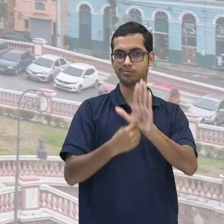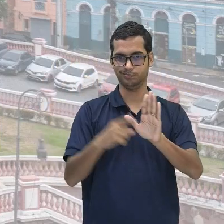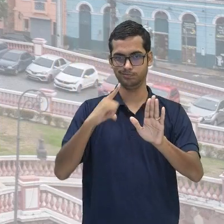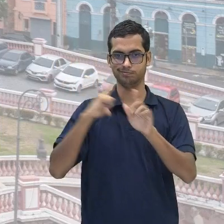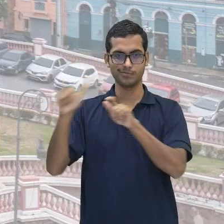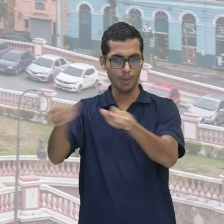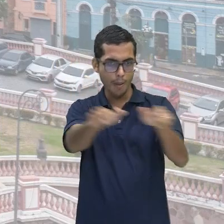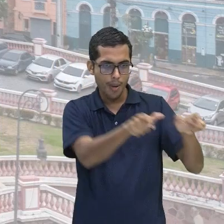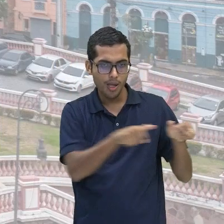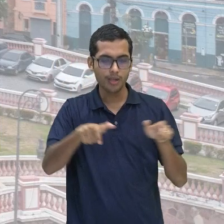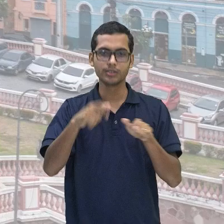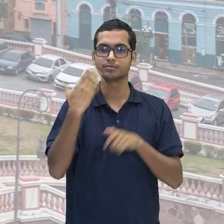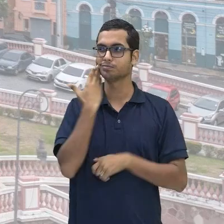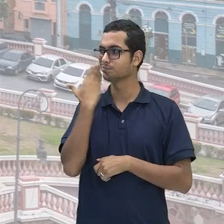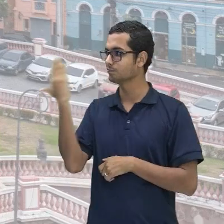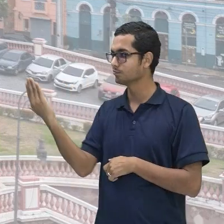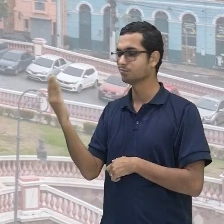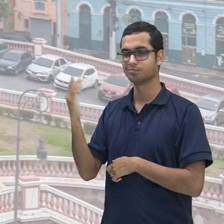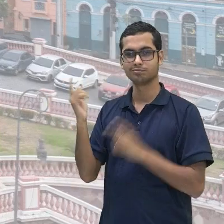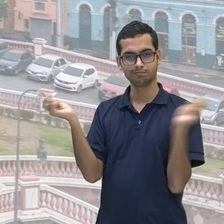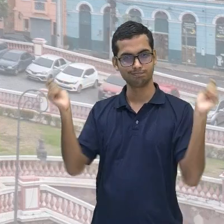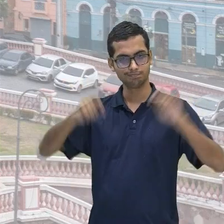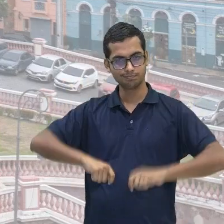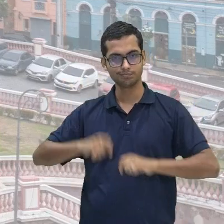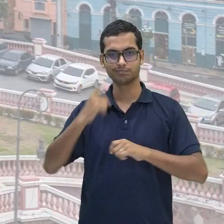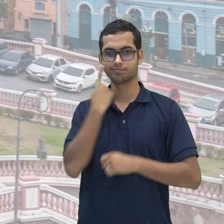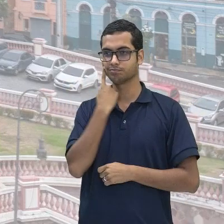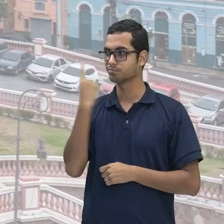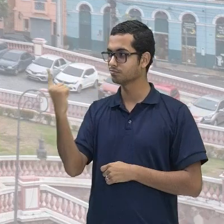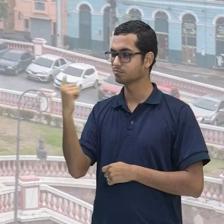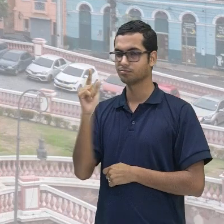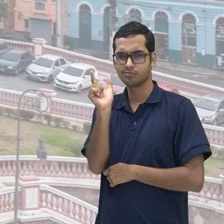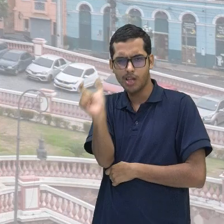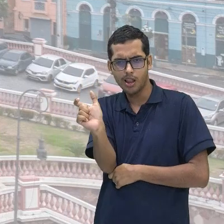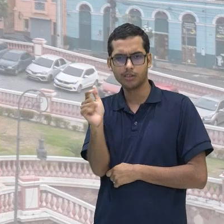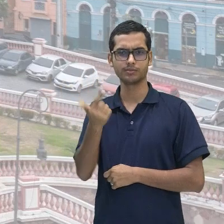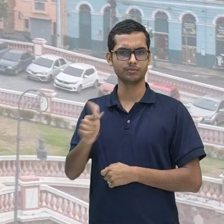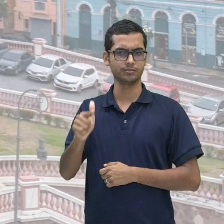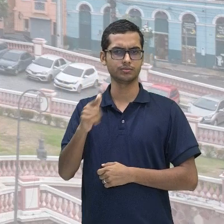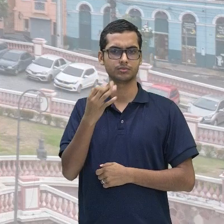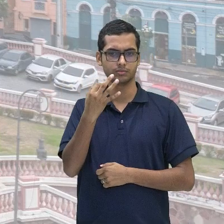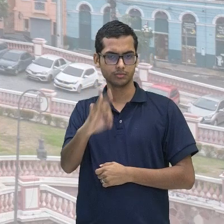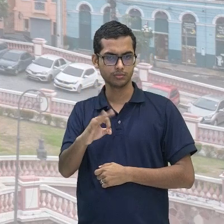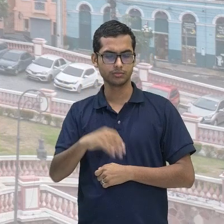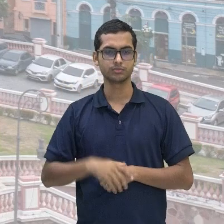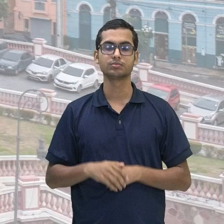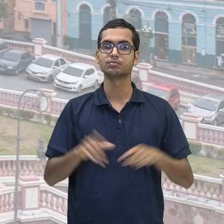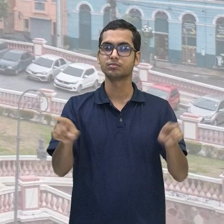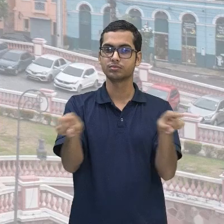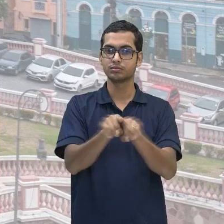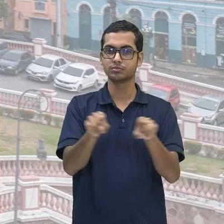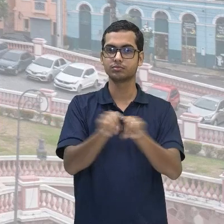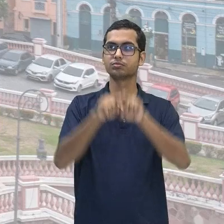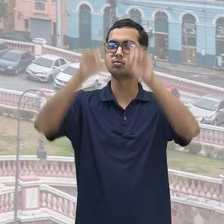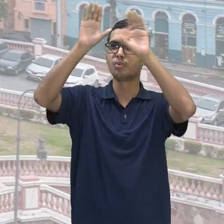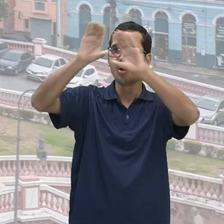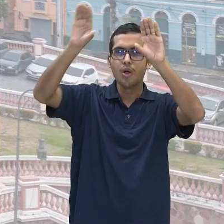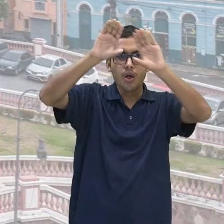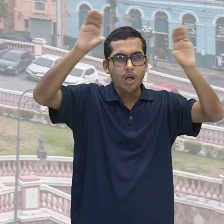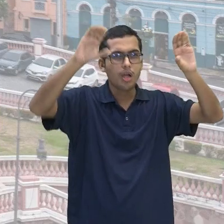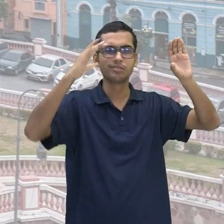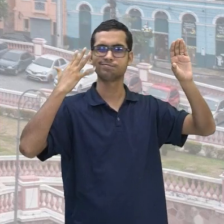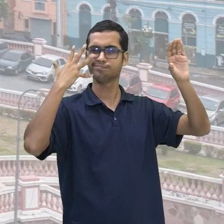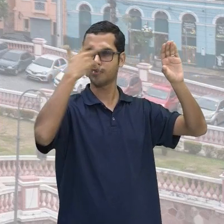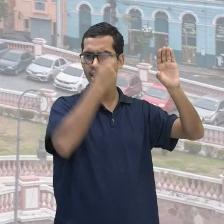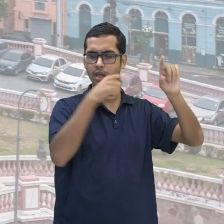cidade. Eu li tudo isso sem presença de palavra. E nós também que temos um céu bastante límpido ali,